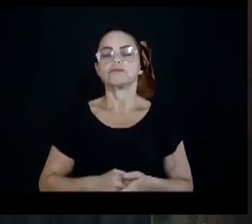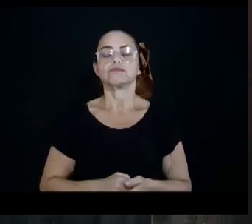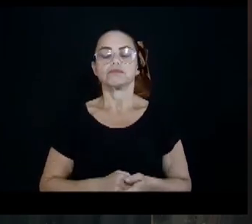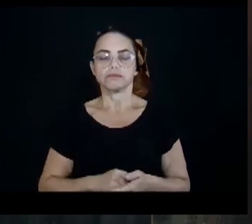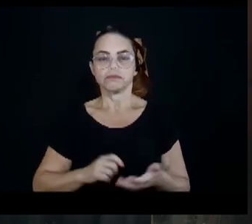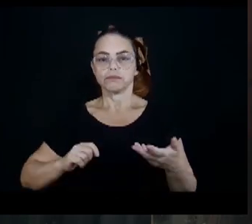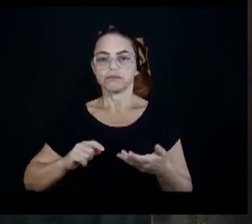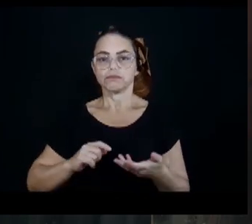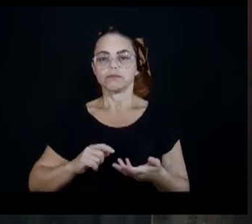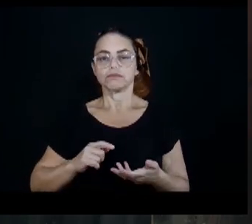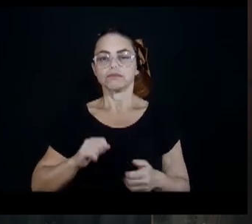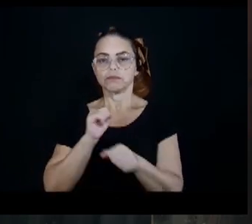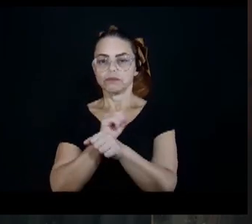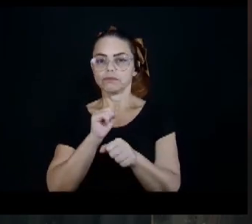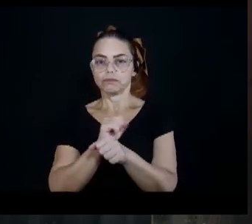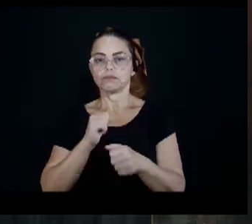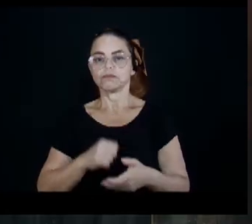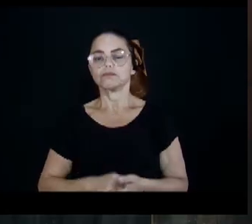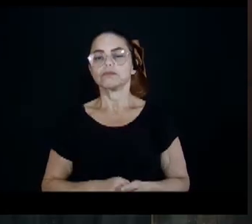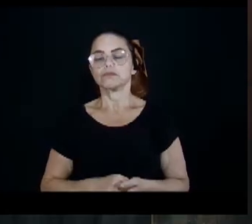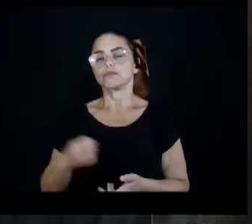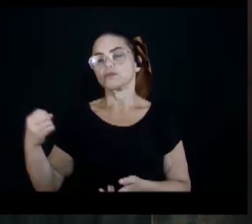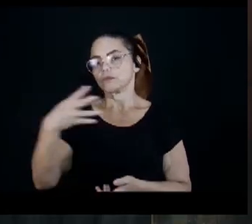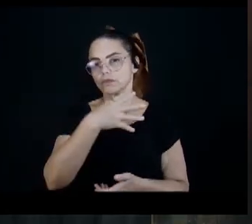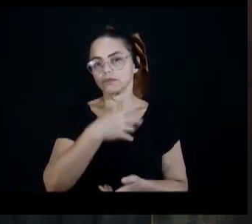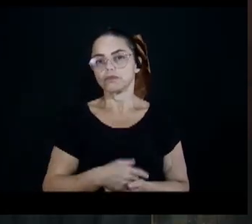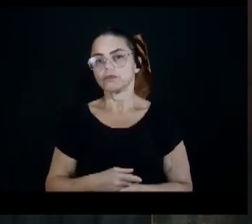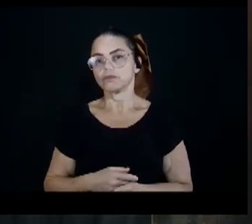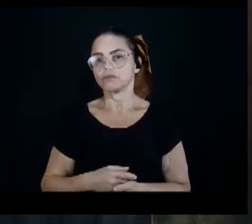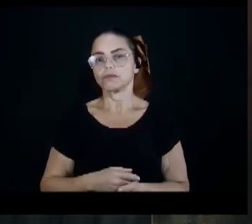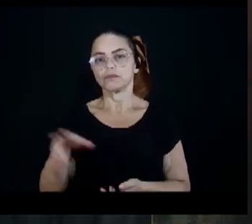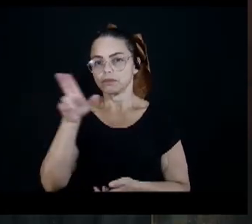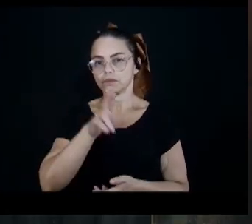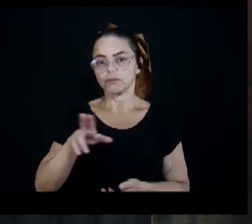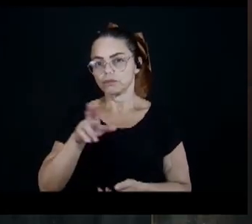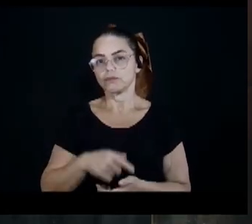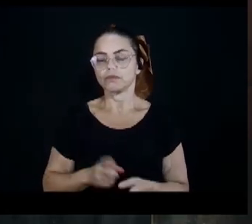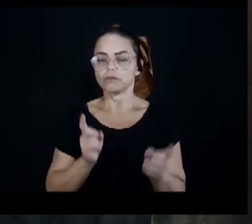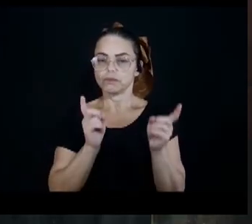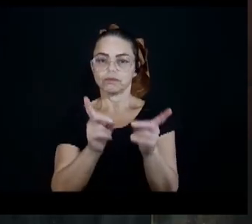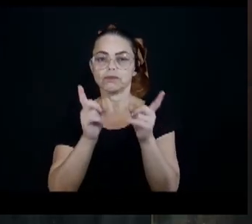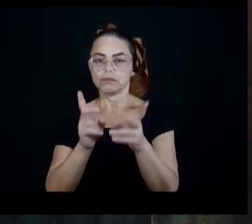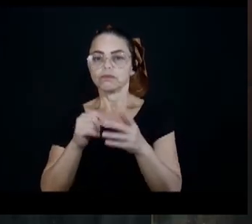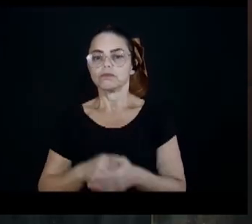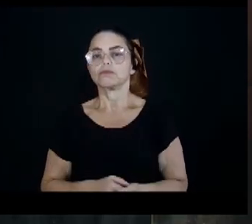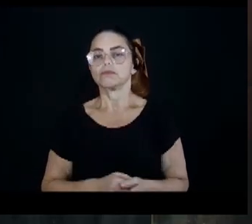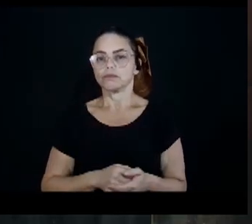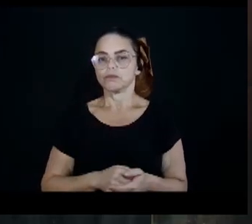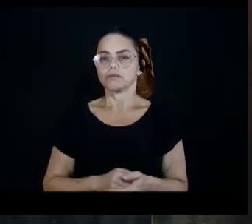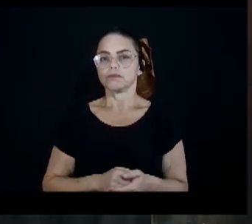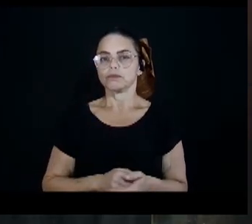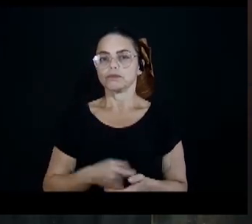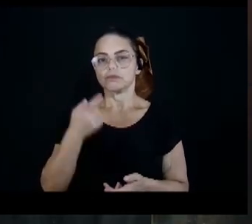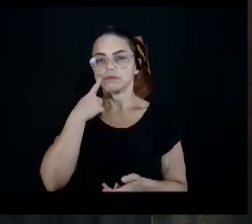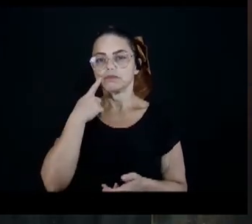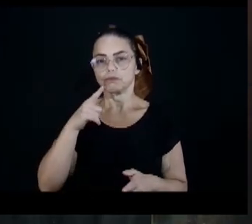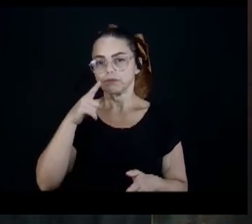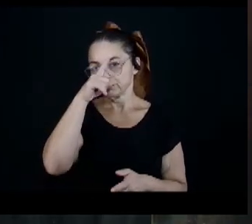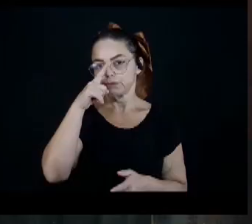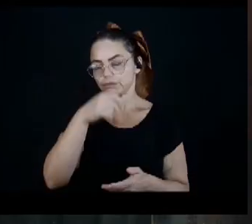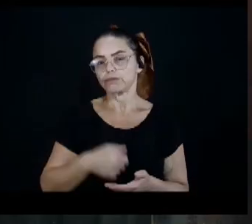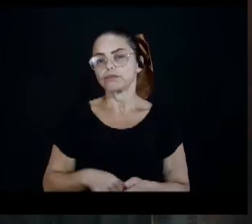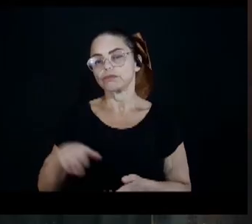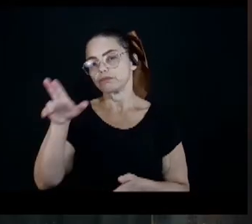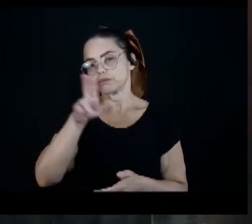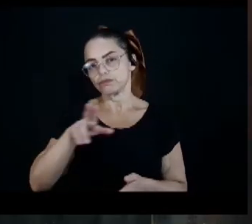que já tem outros aí, já estão até sendo usados, não comercializado, mas já usado. Uau, olha o perigo, olha o perigo. Já estão sendo usados e não